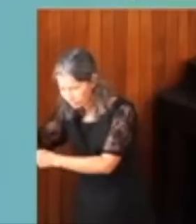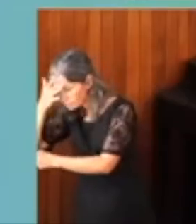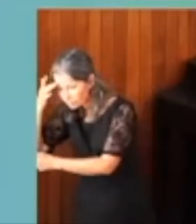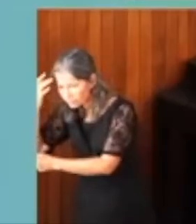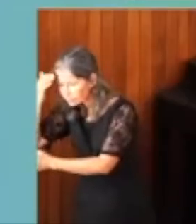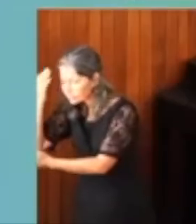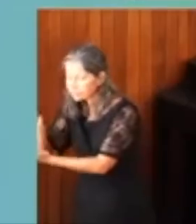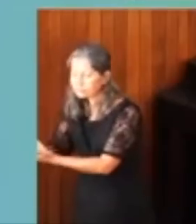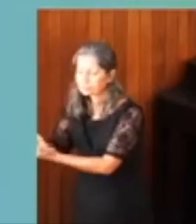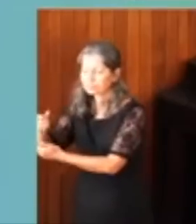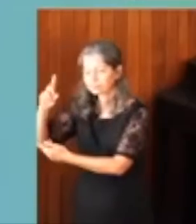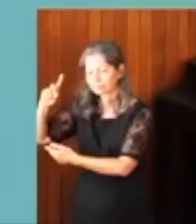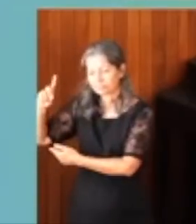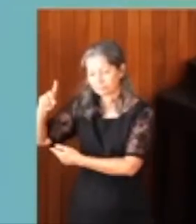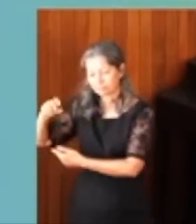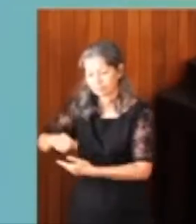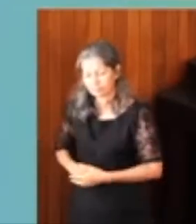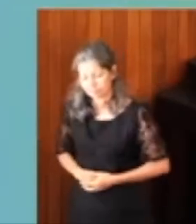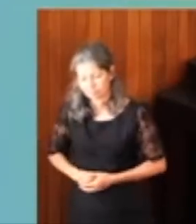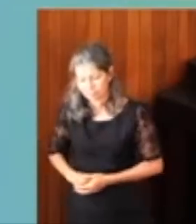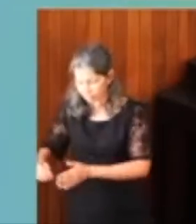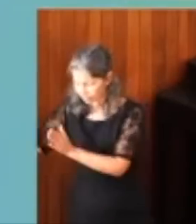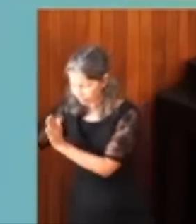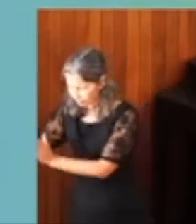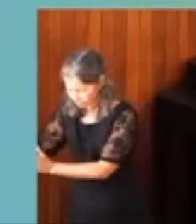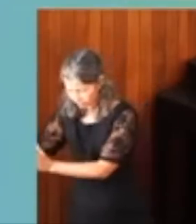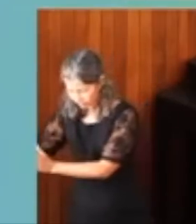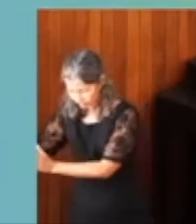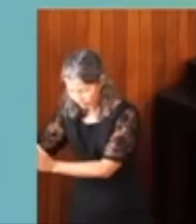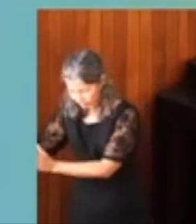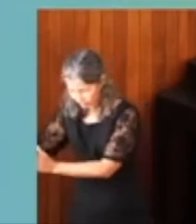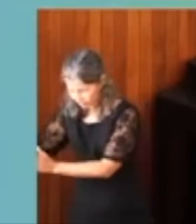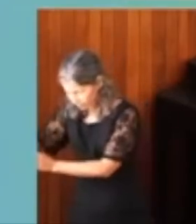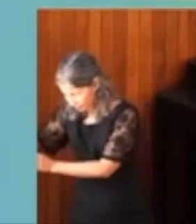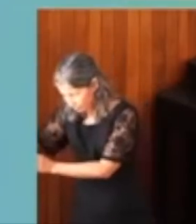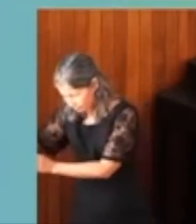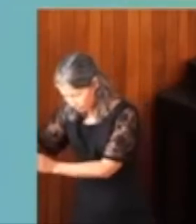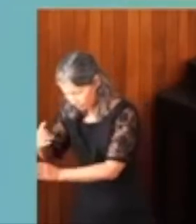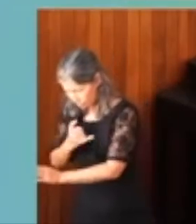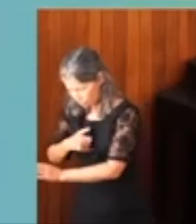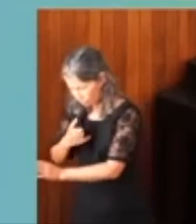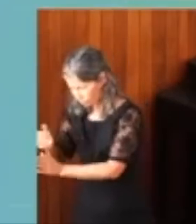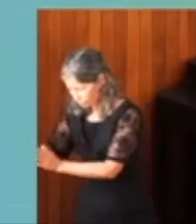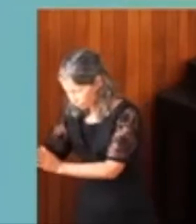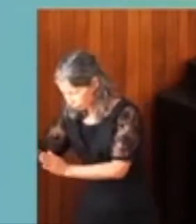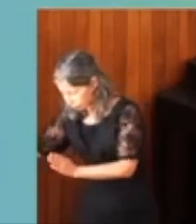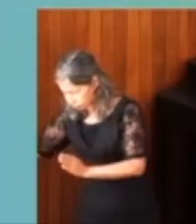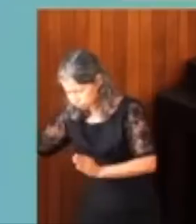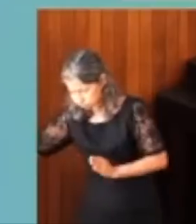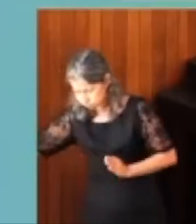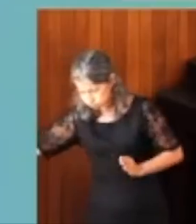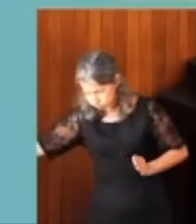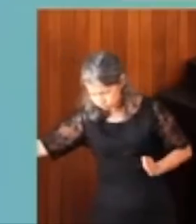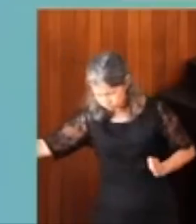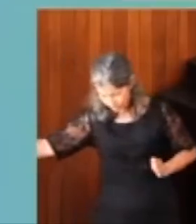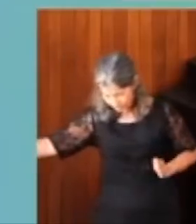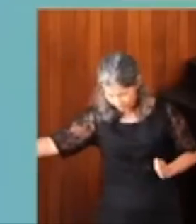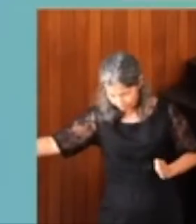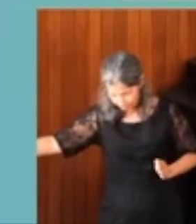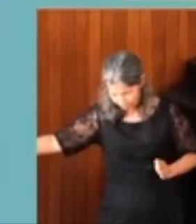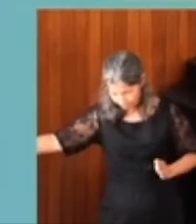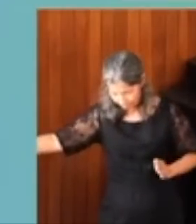e maximiza. Ele pega a parte 4 e amplia. É o capítulo 13. O capítulo 13 mostra as bestas do